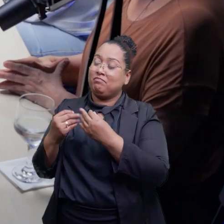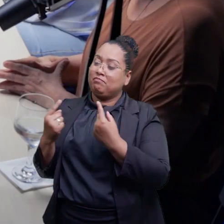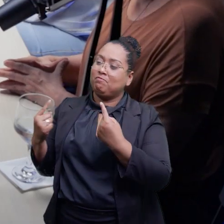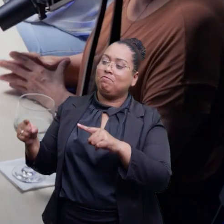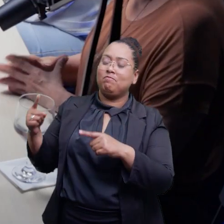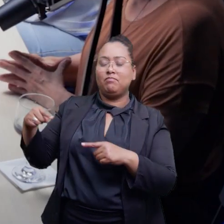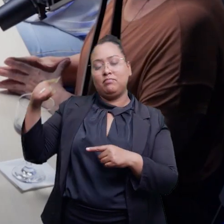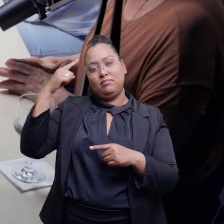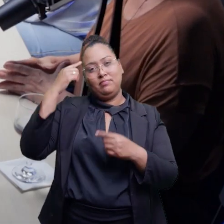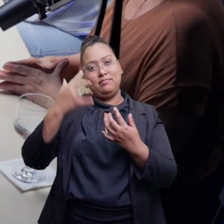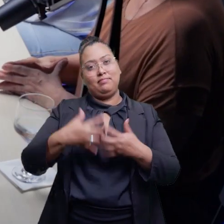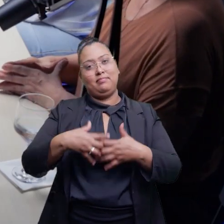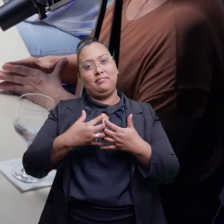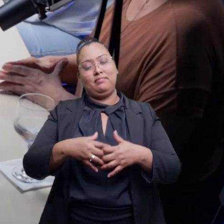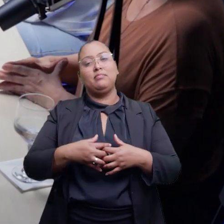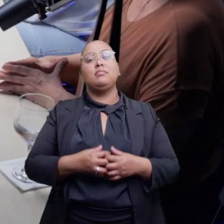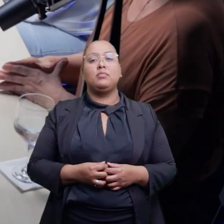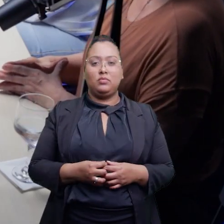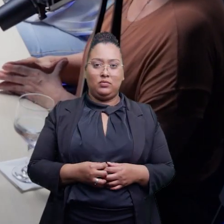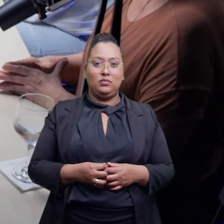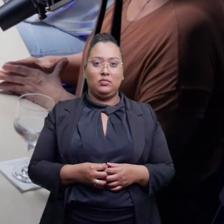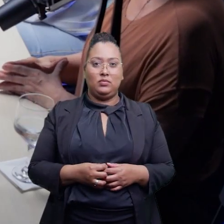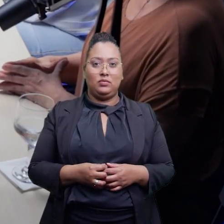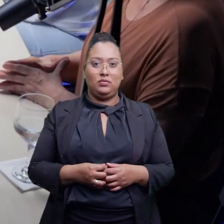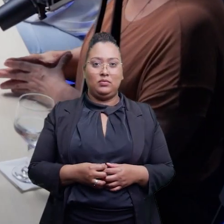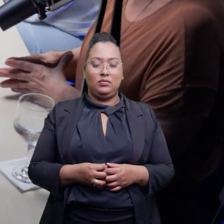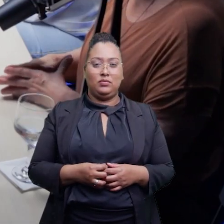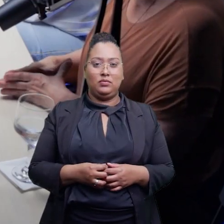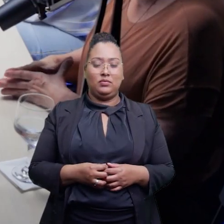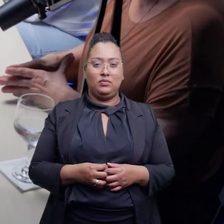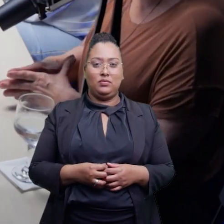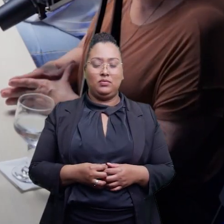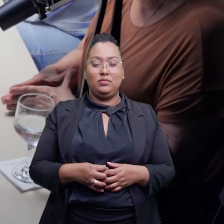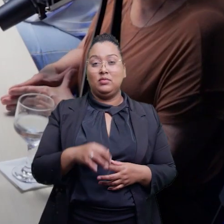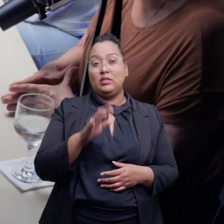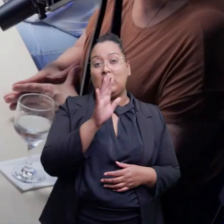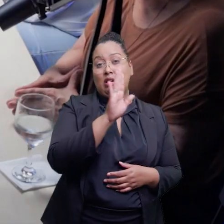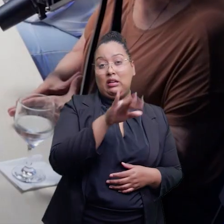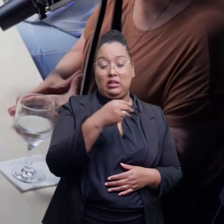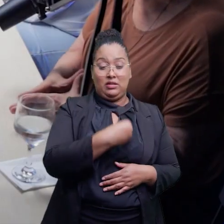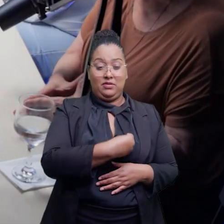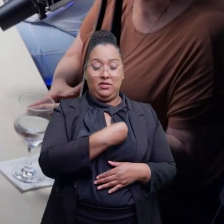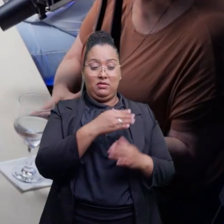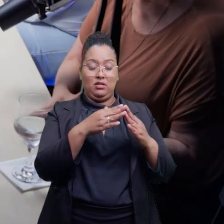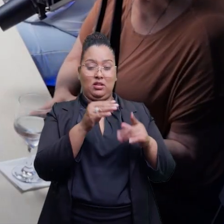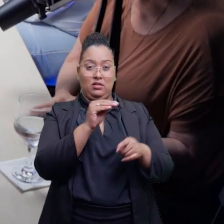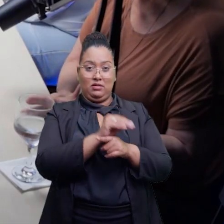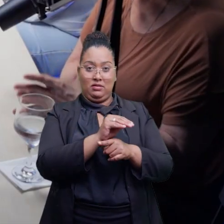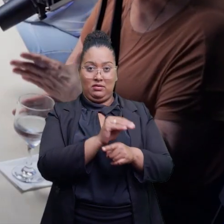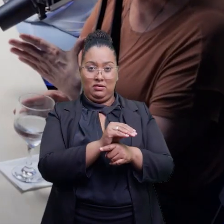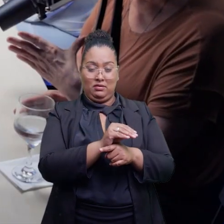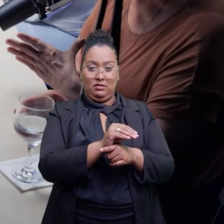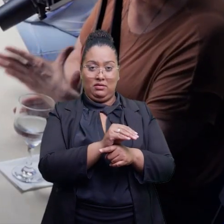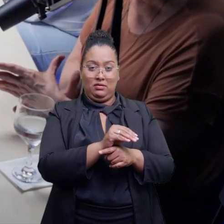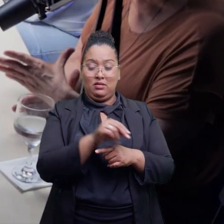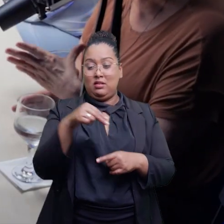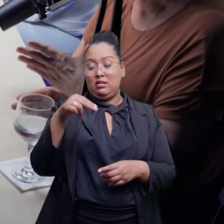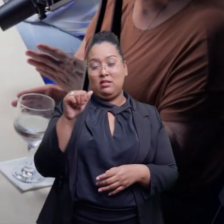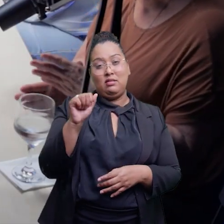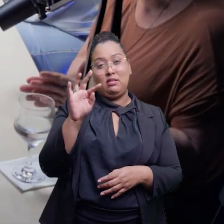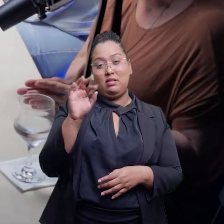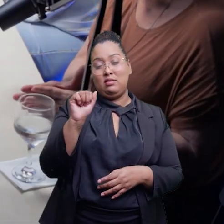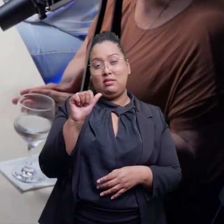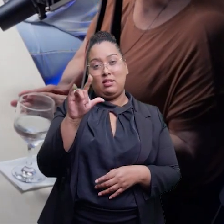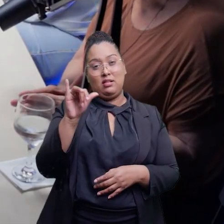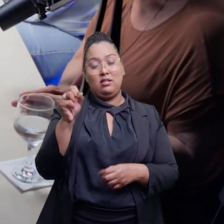as famílias para refletirem sobre isso, né? A criança que está na instituição de acolhimento, o próprio